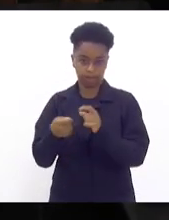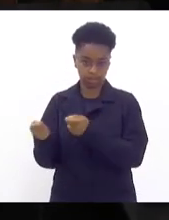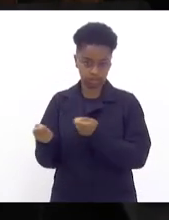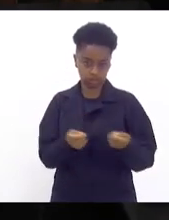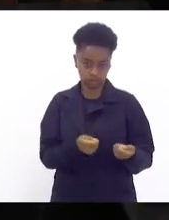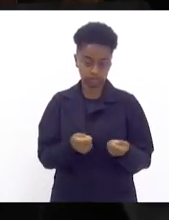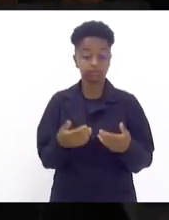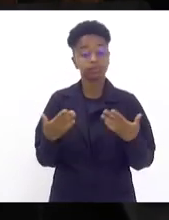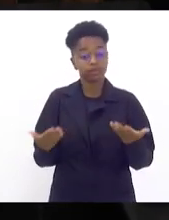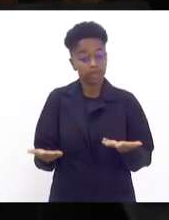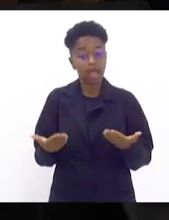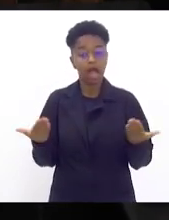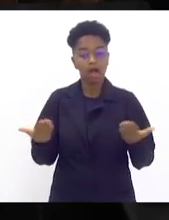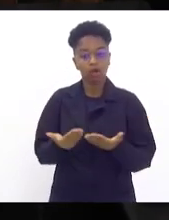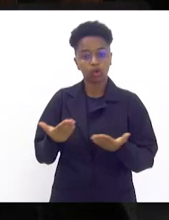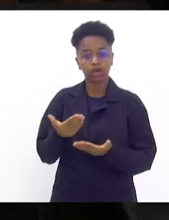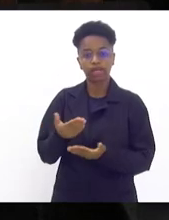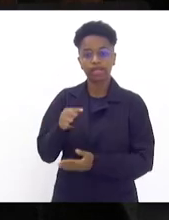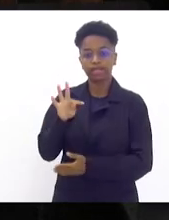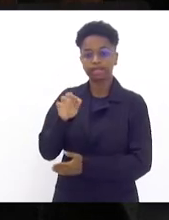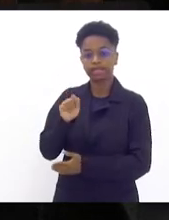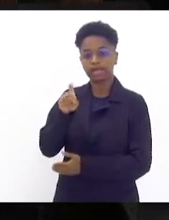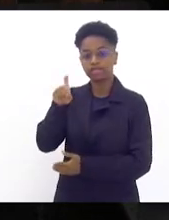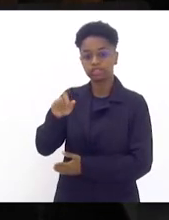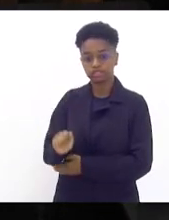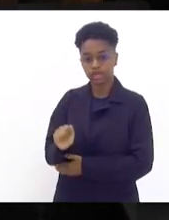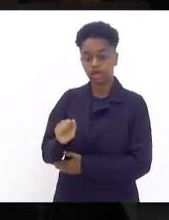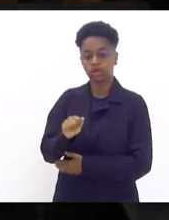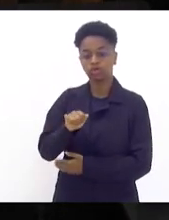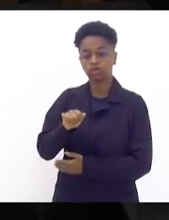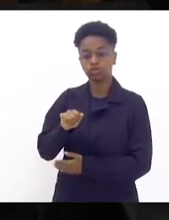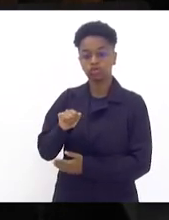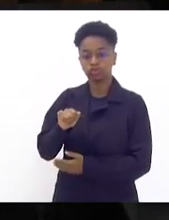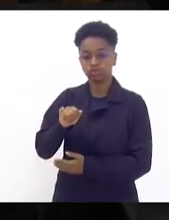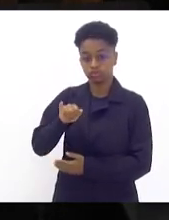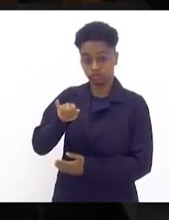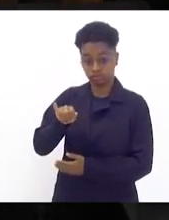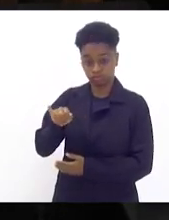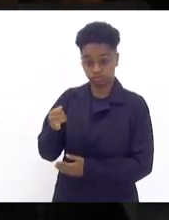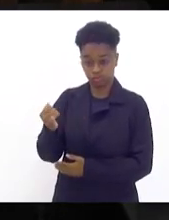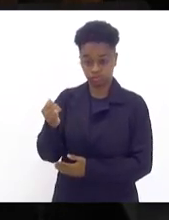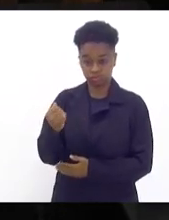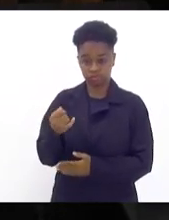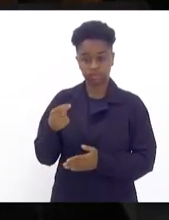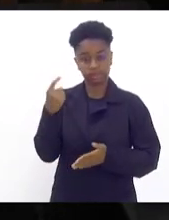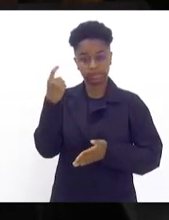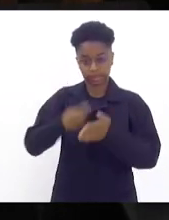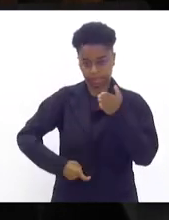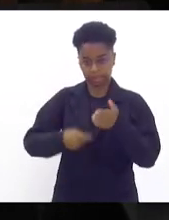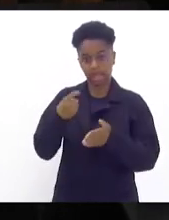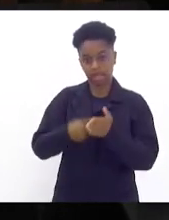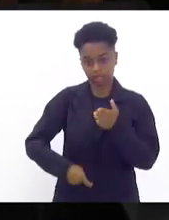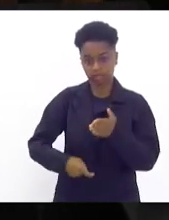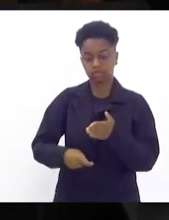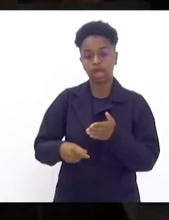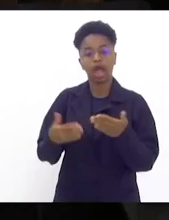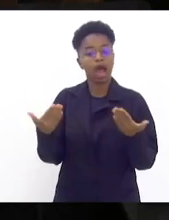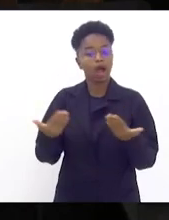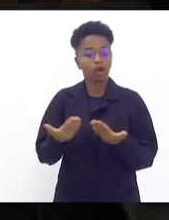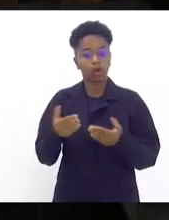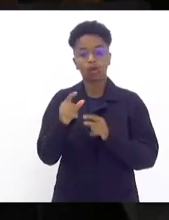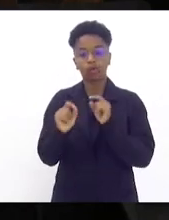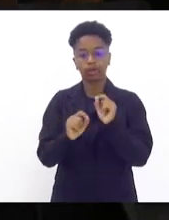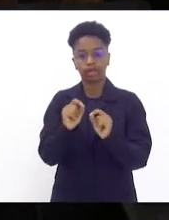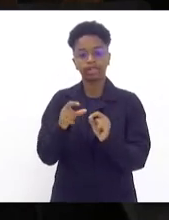de consignado, descontado em folha, por isso é consignado, isto é, com certeza